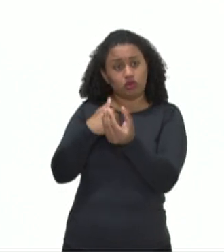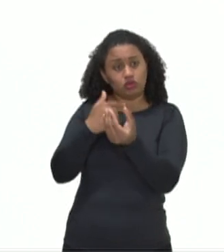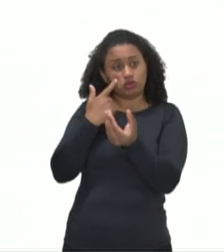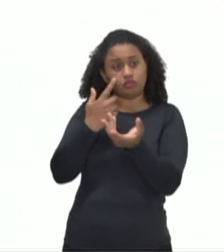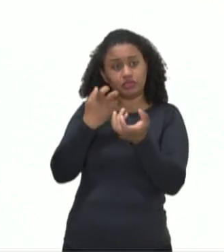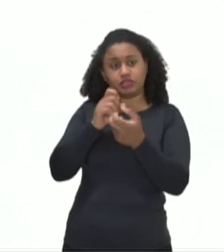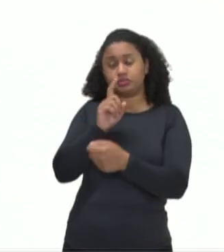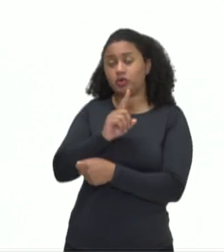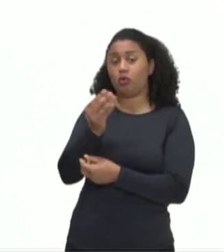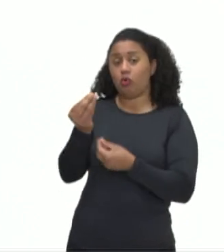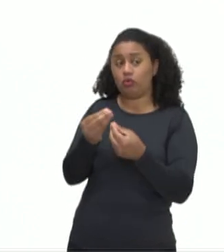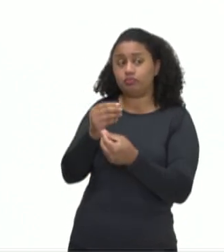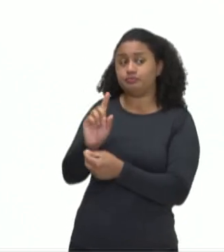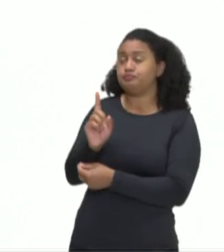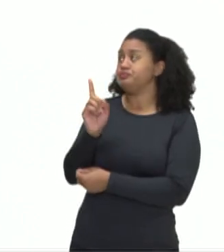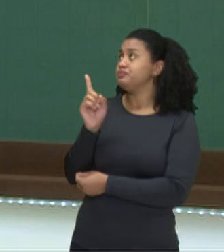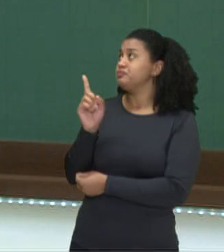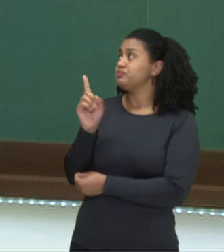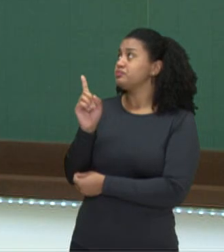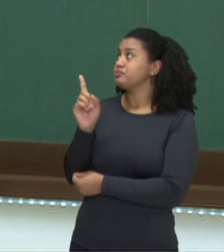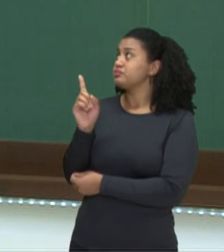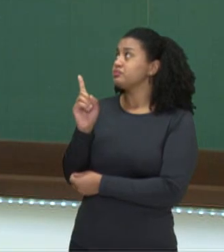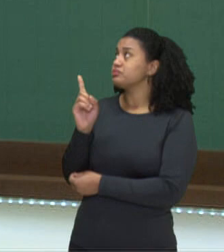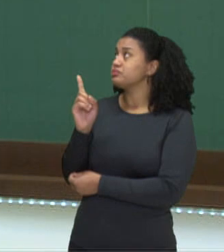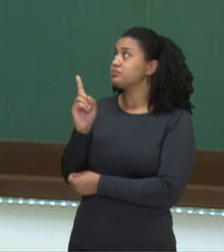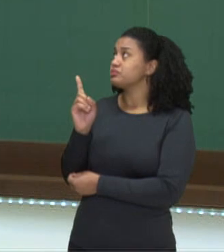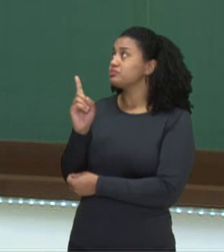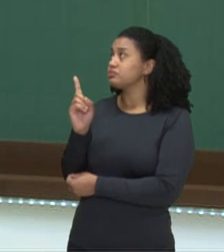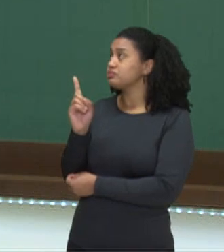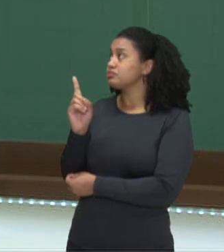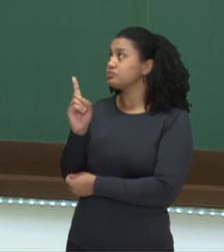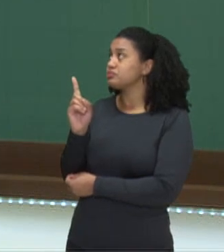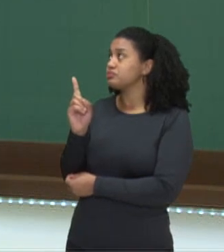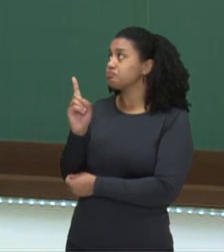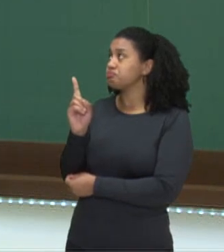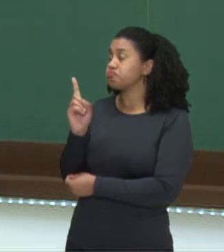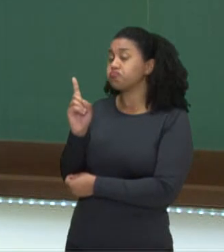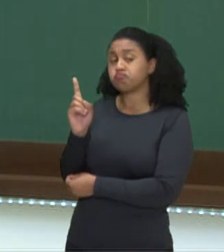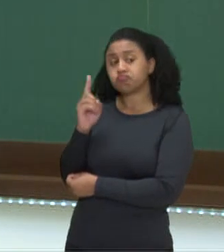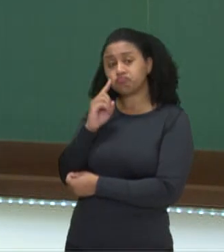baixo. O que que muda, pessoal? Muda o nosso coeficiente A.